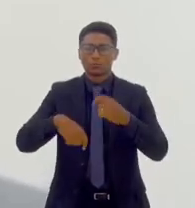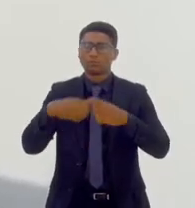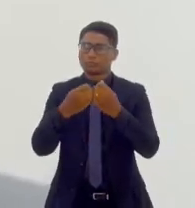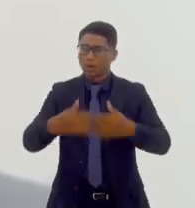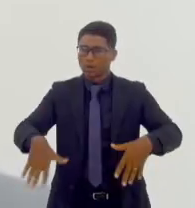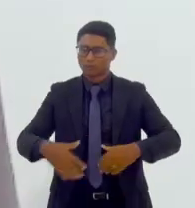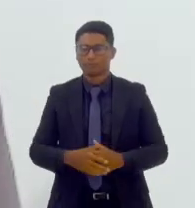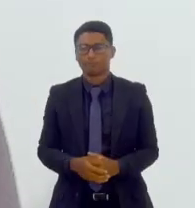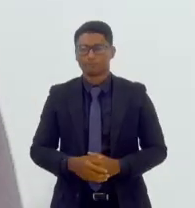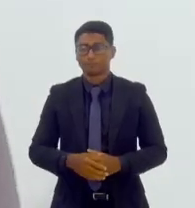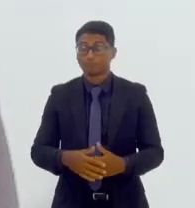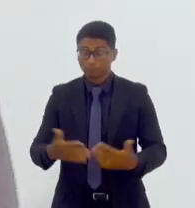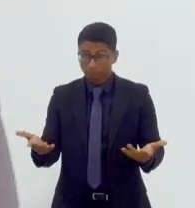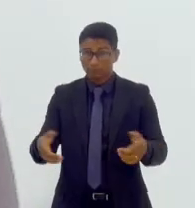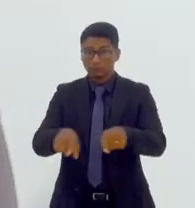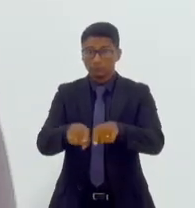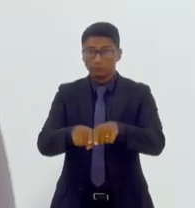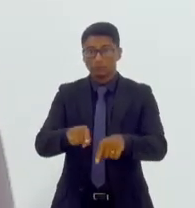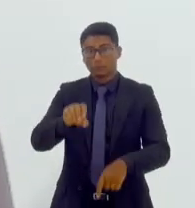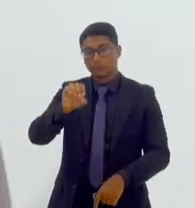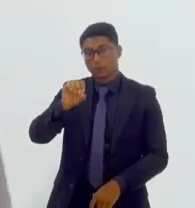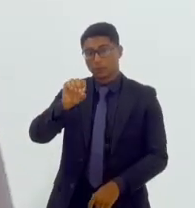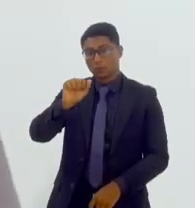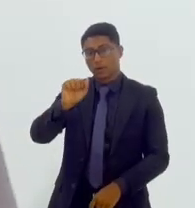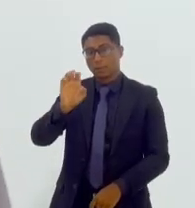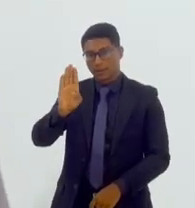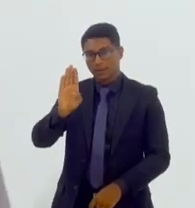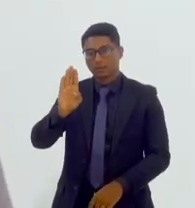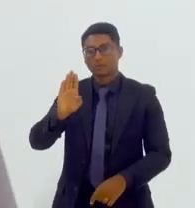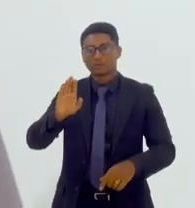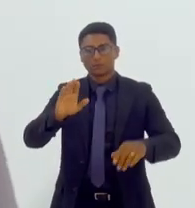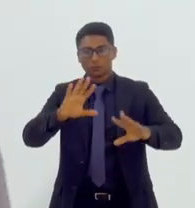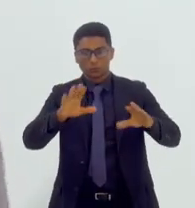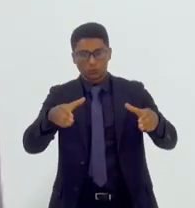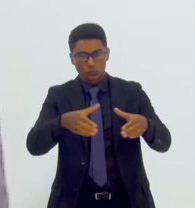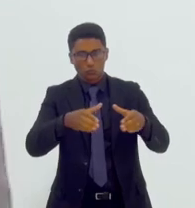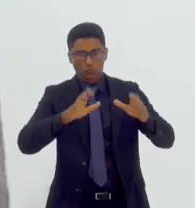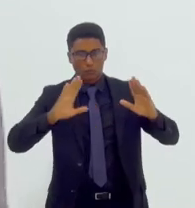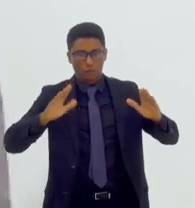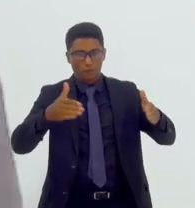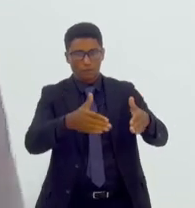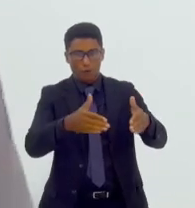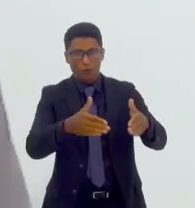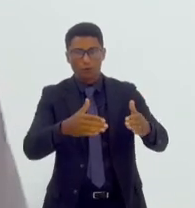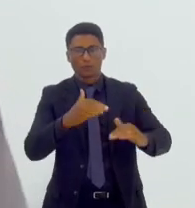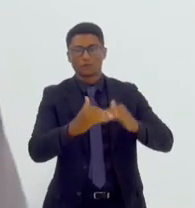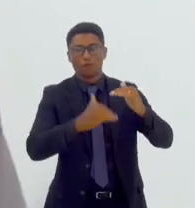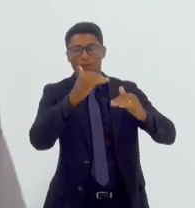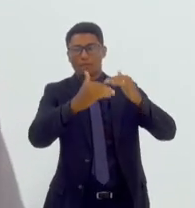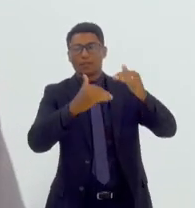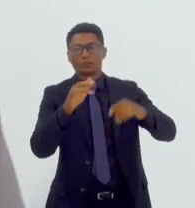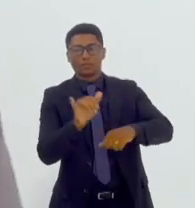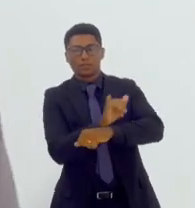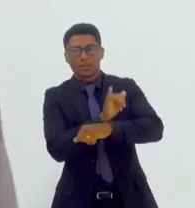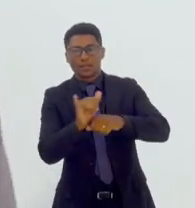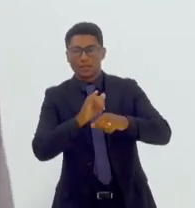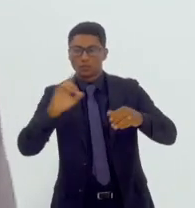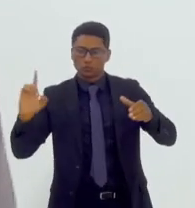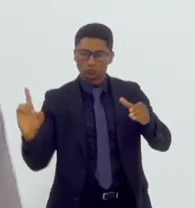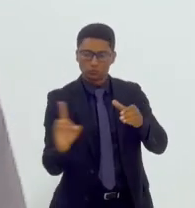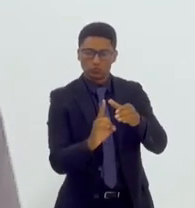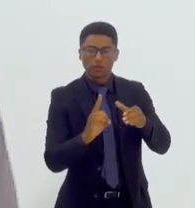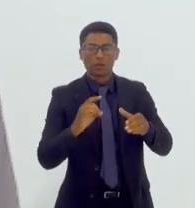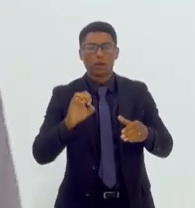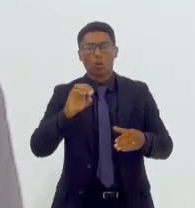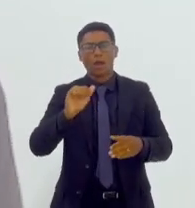é a importância, então, para a Ordem dos Advogados do Brasil de participar, né, integrar o Fórum Permanente de Desenvolvimento Estratégico aqui